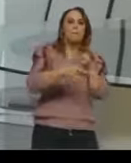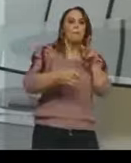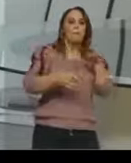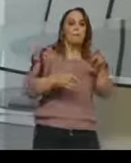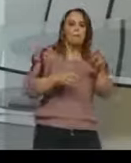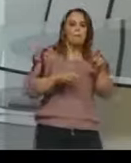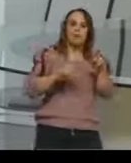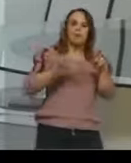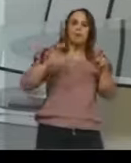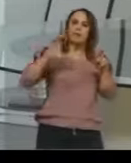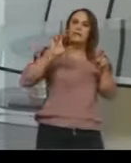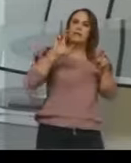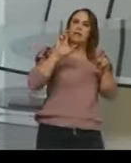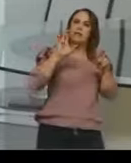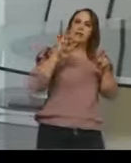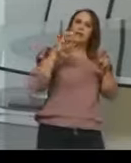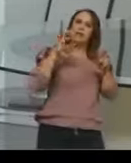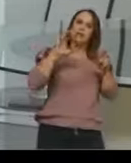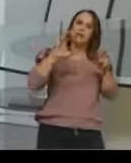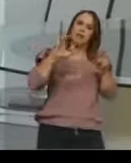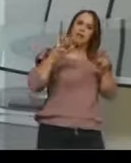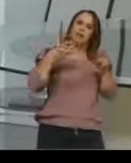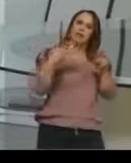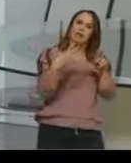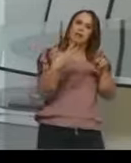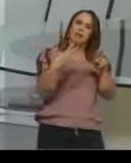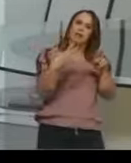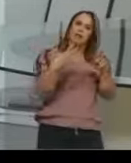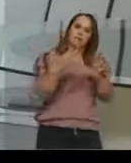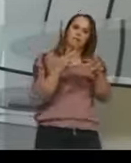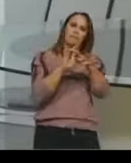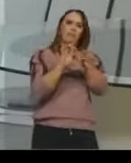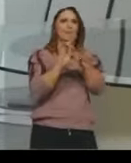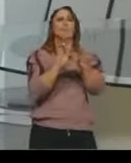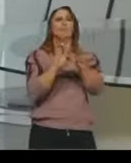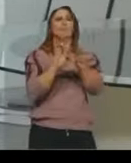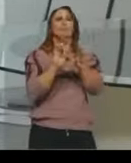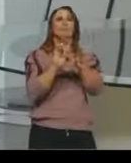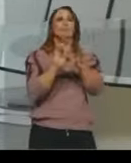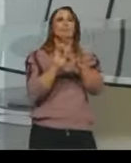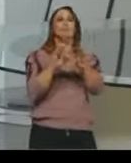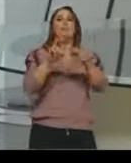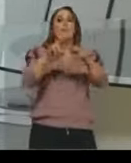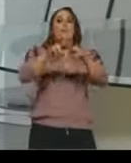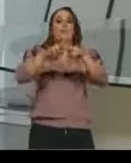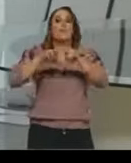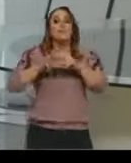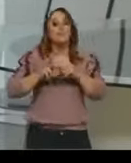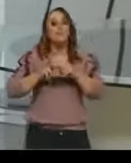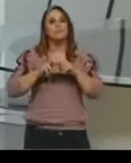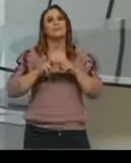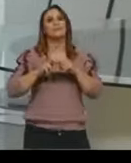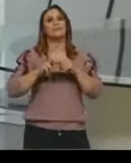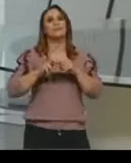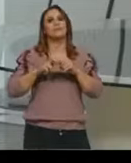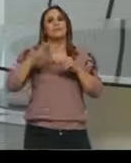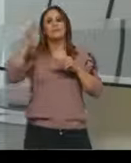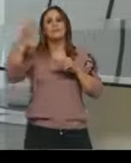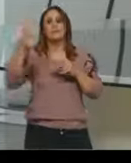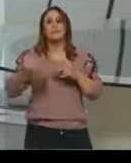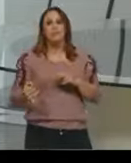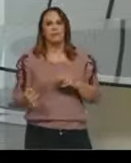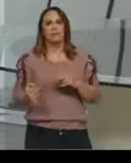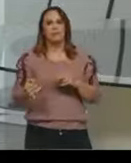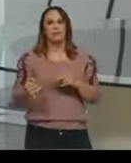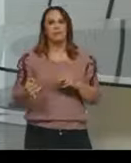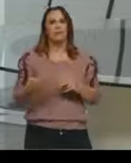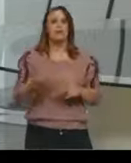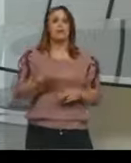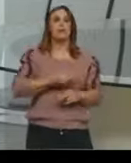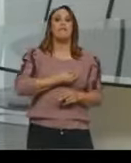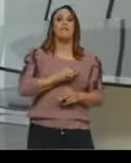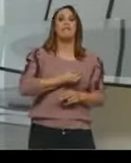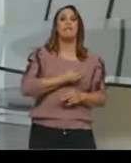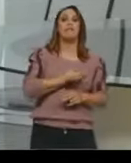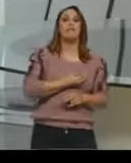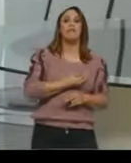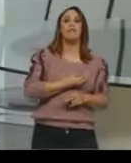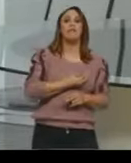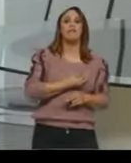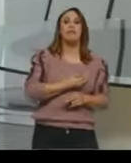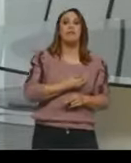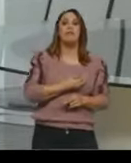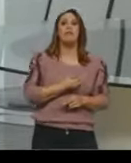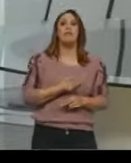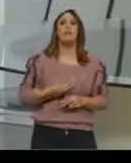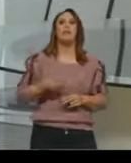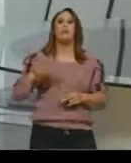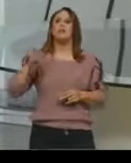que a gente fala do sentido da vida, 5 linha para 3 linhas. E aí, Débora vai falar agora para a gente, né, Débora, sobre uma